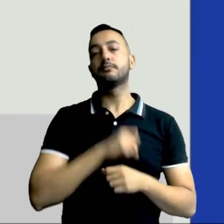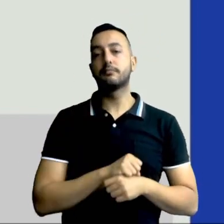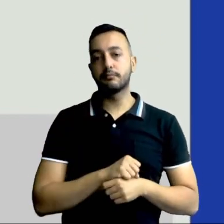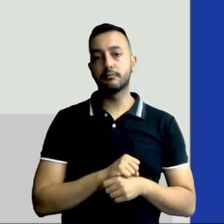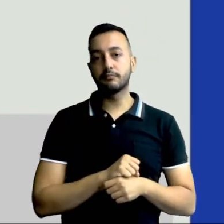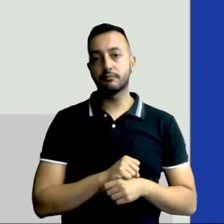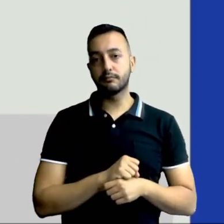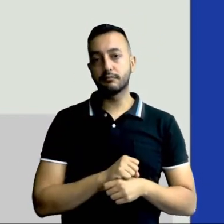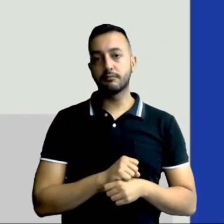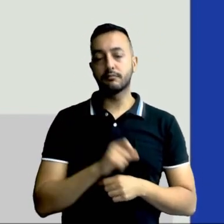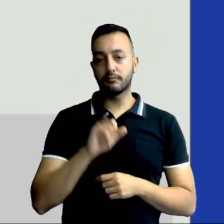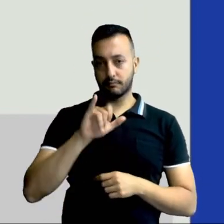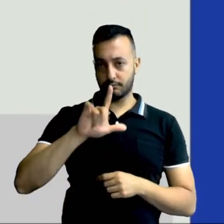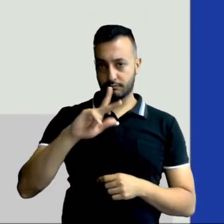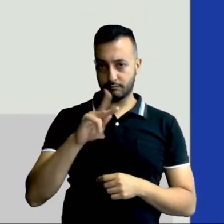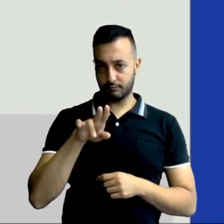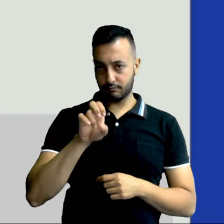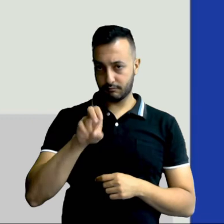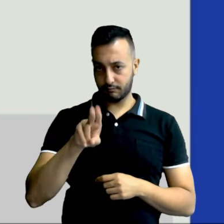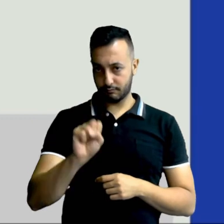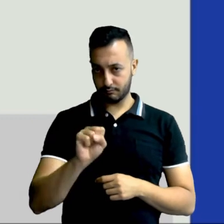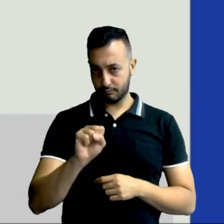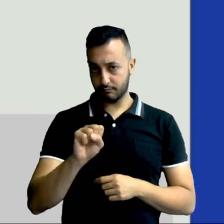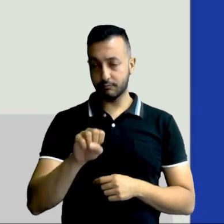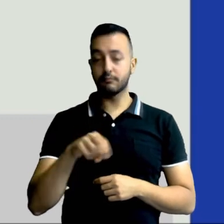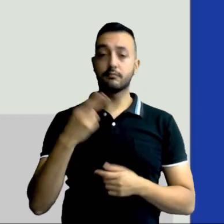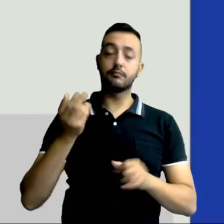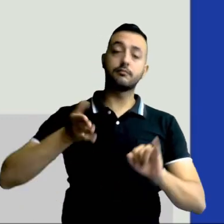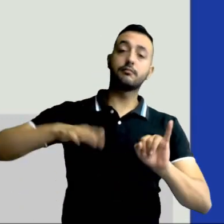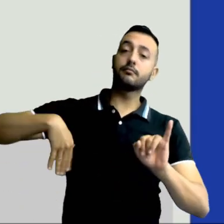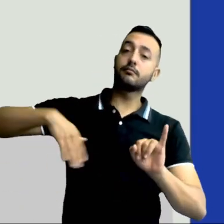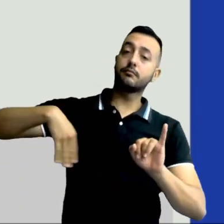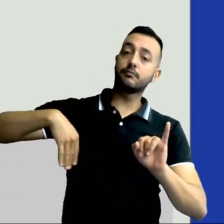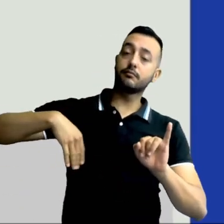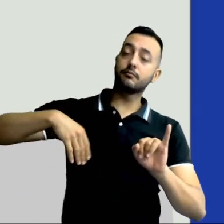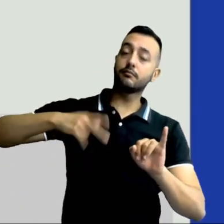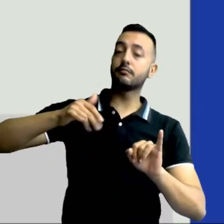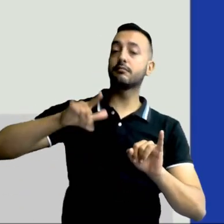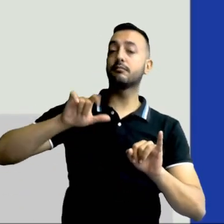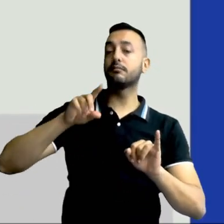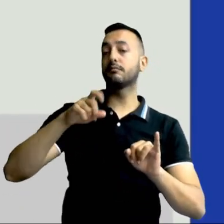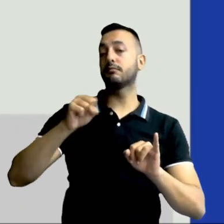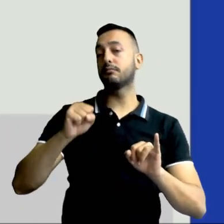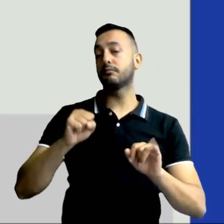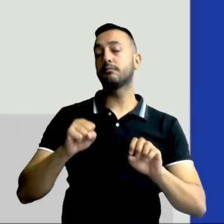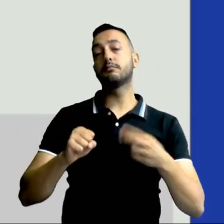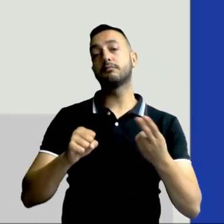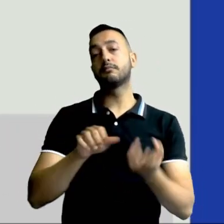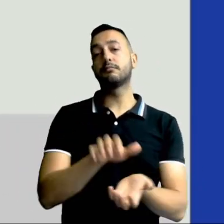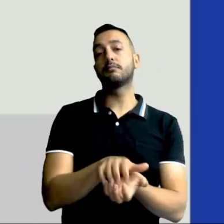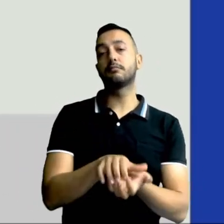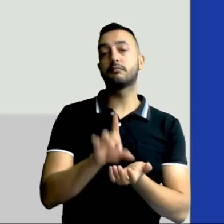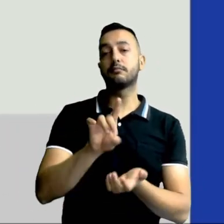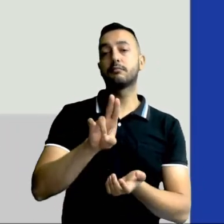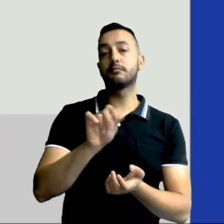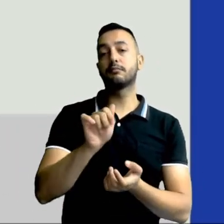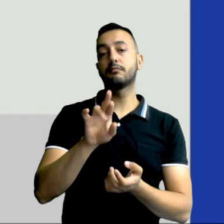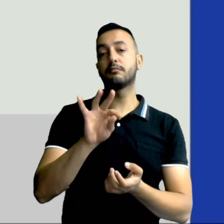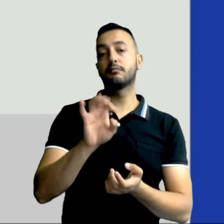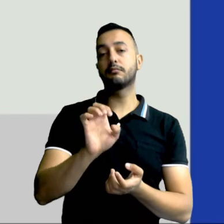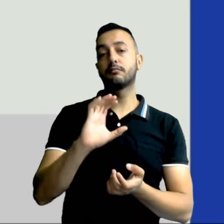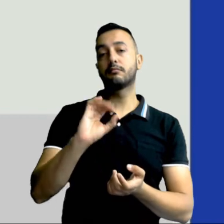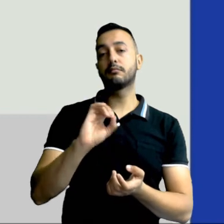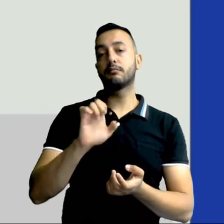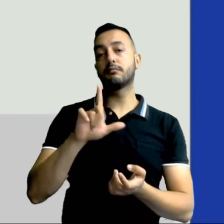Será que foi a de Ilhéus com Francisco Pereira Itamaracá com perlopes ou a de Pernambuco com Duarte Coelho